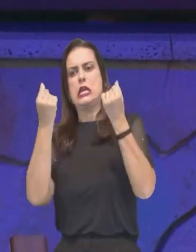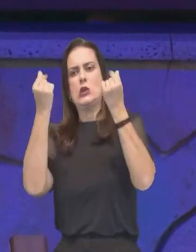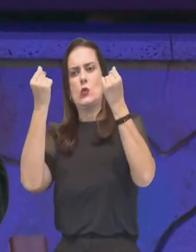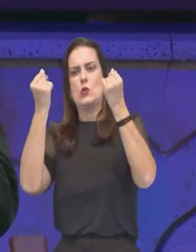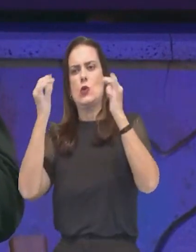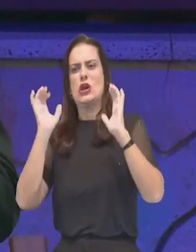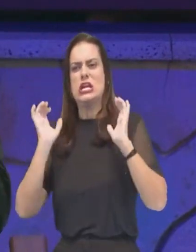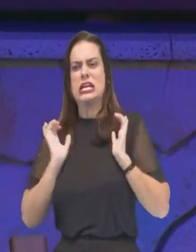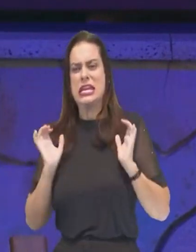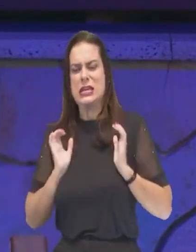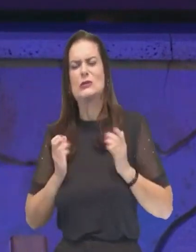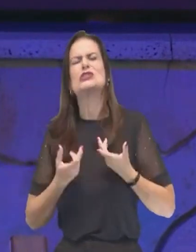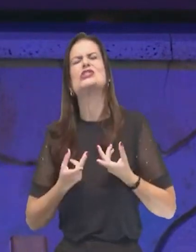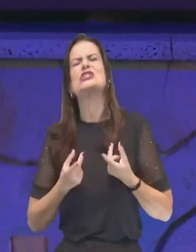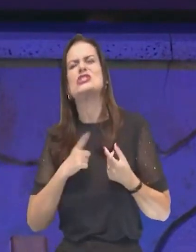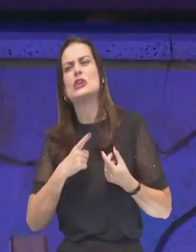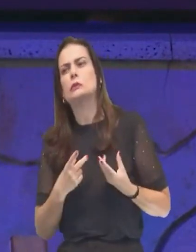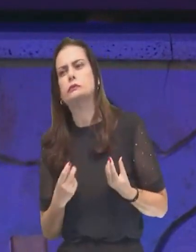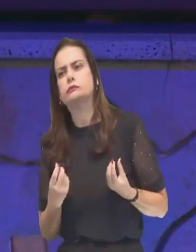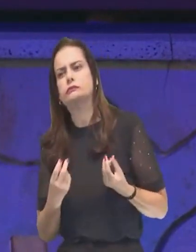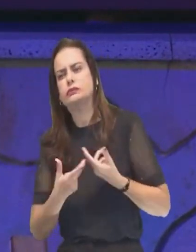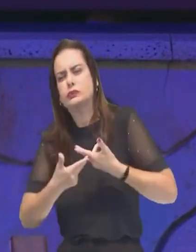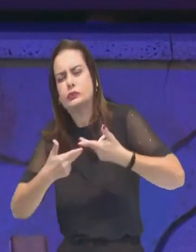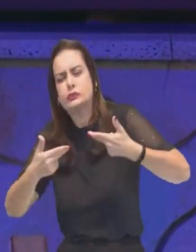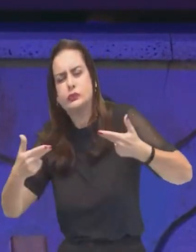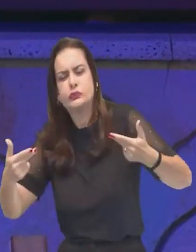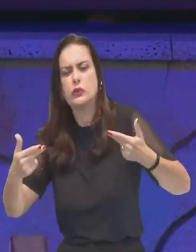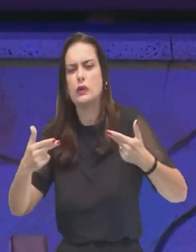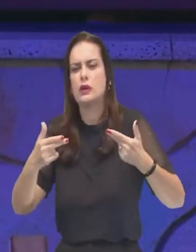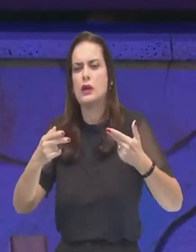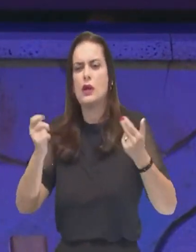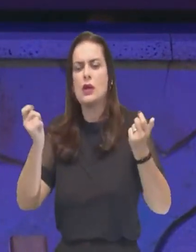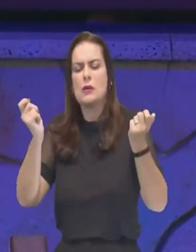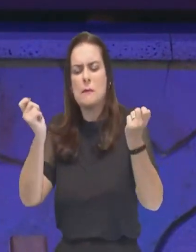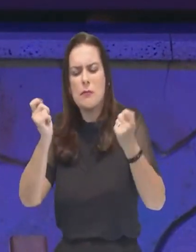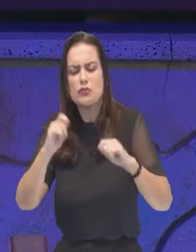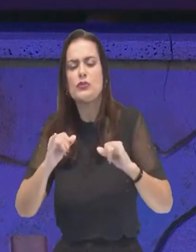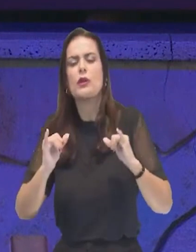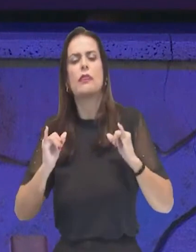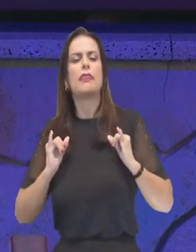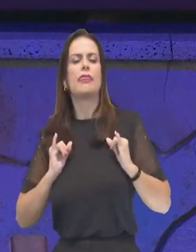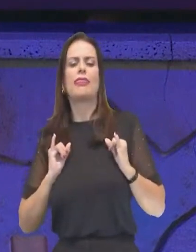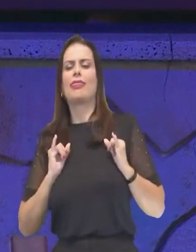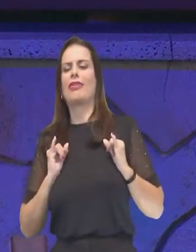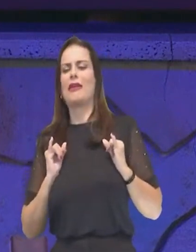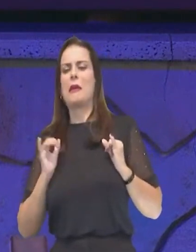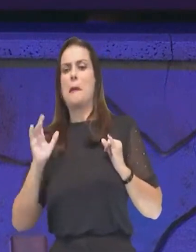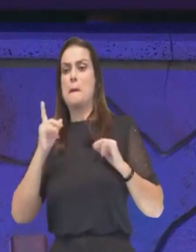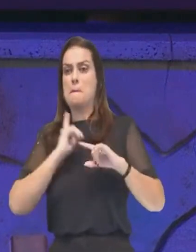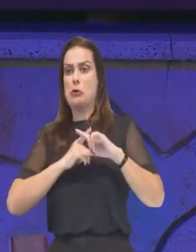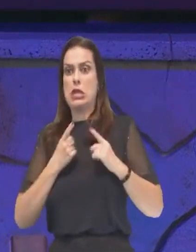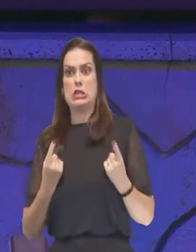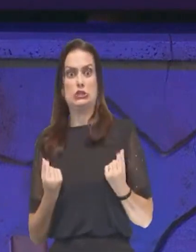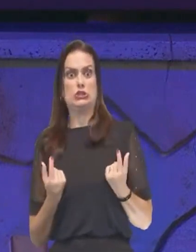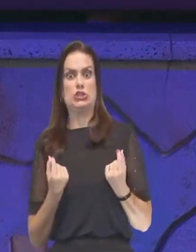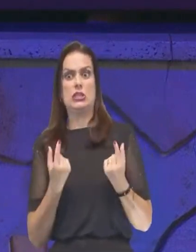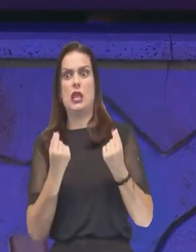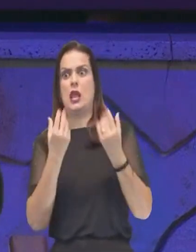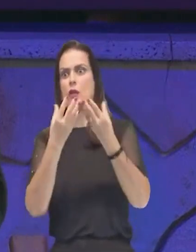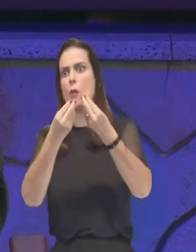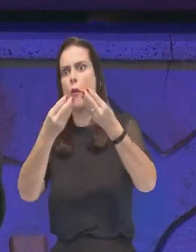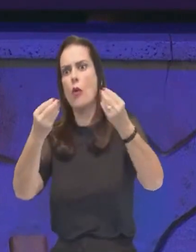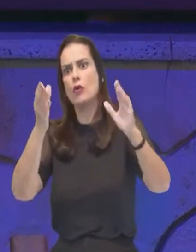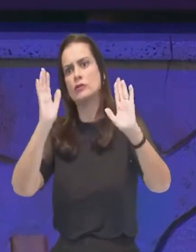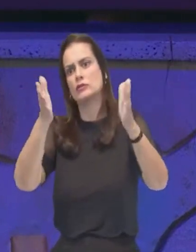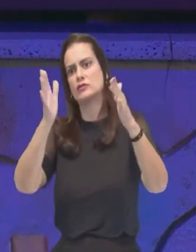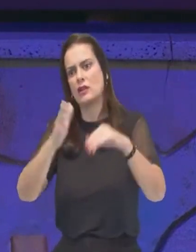o seu campo produziu com abundância. Este homem, ele falava muito consigo mesmo,